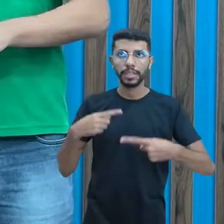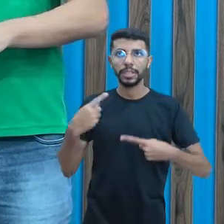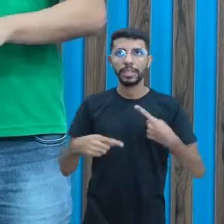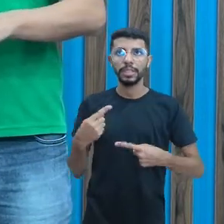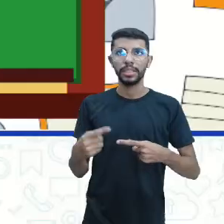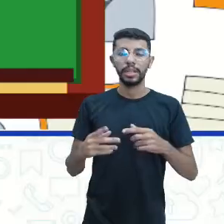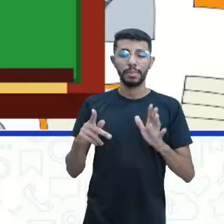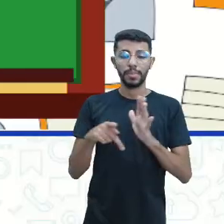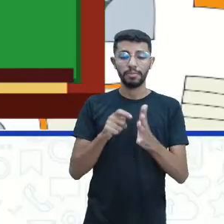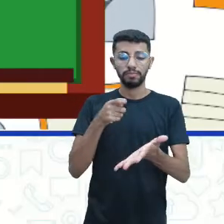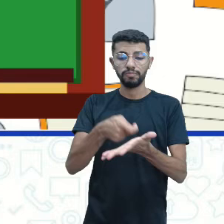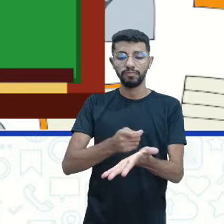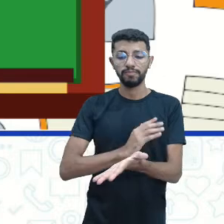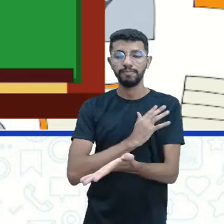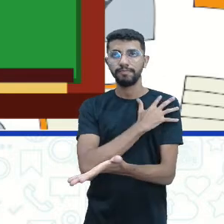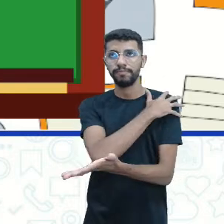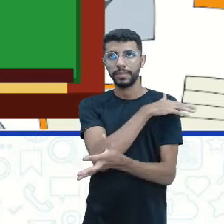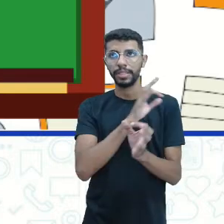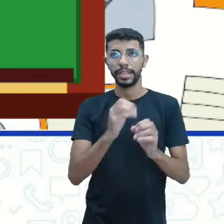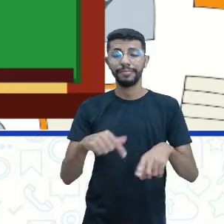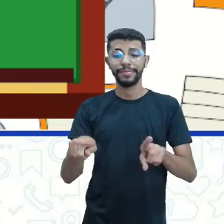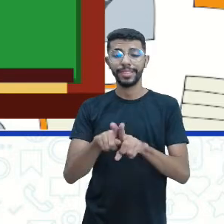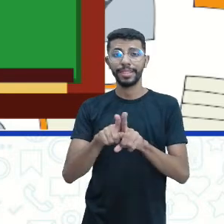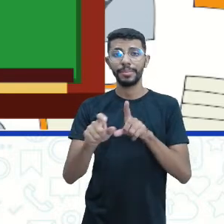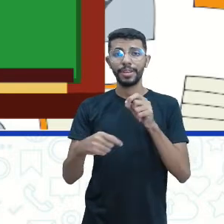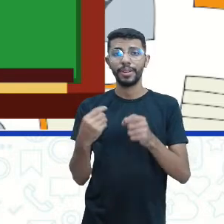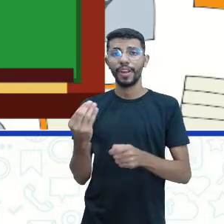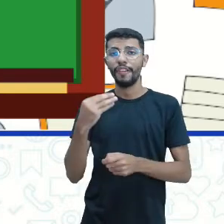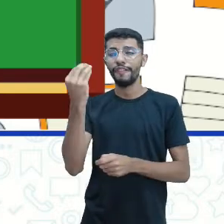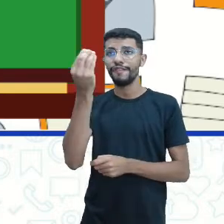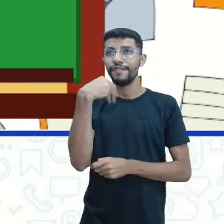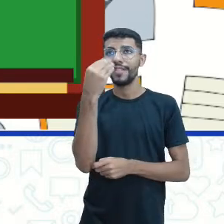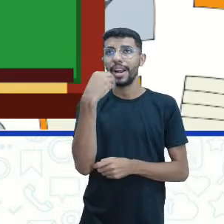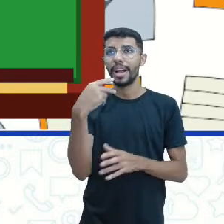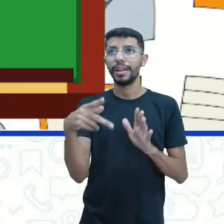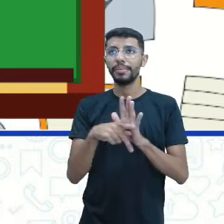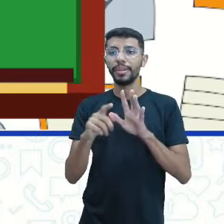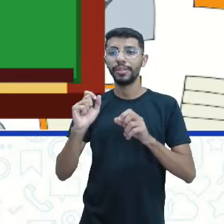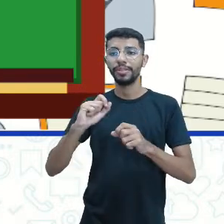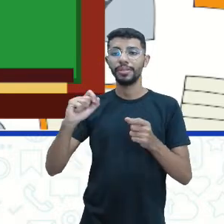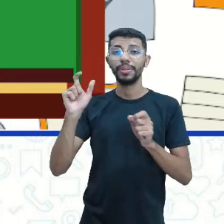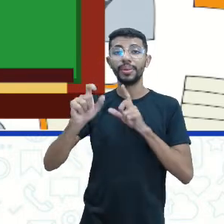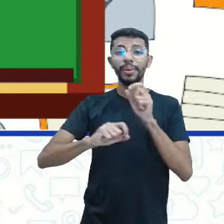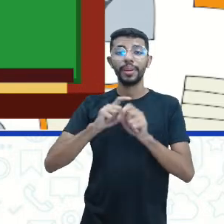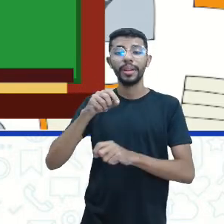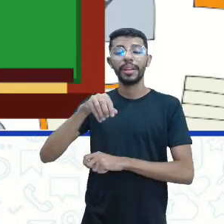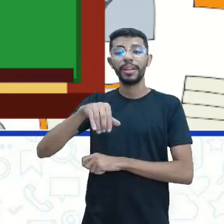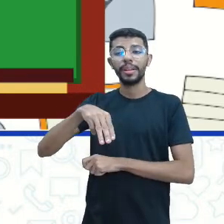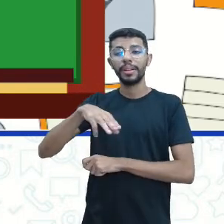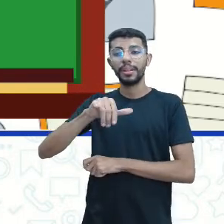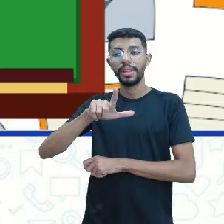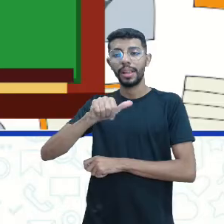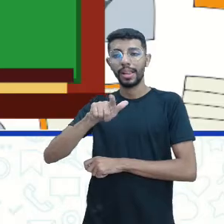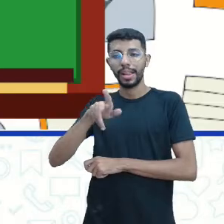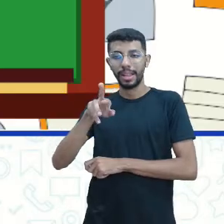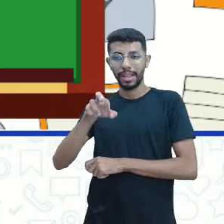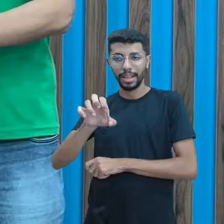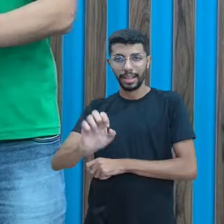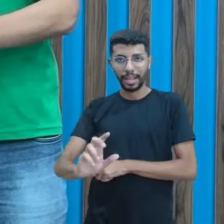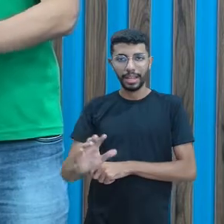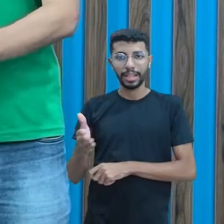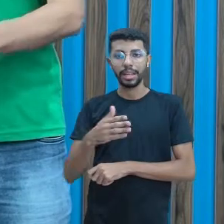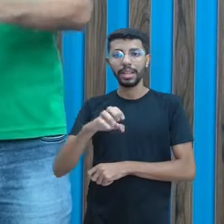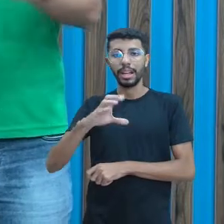na ditadura e o fracasso do chamado milagre econômico ali no começo da década de 70. E como o fracasso do